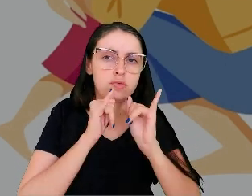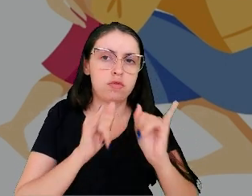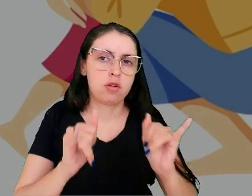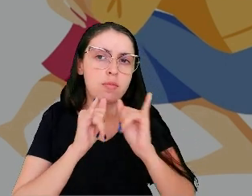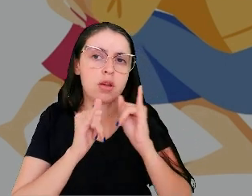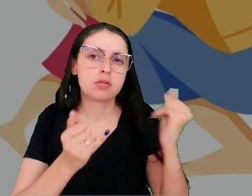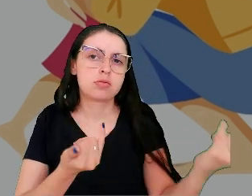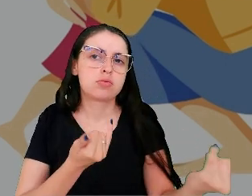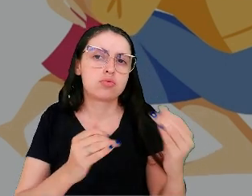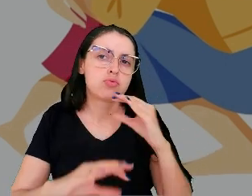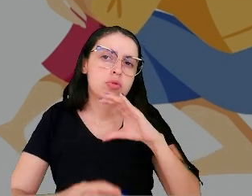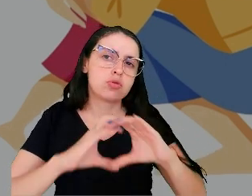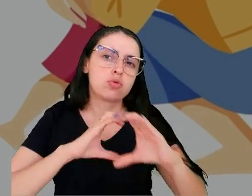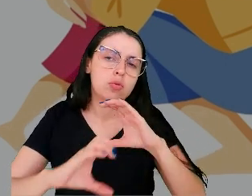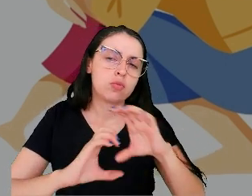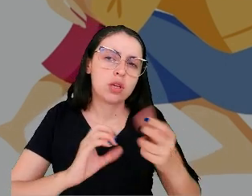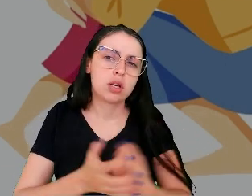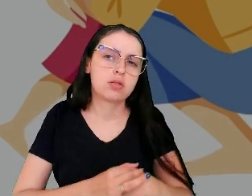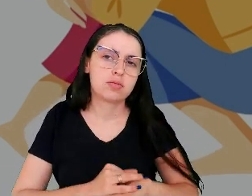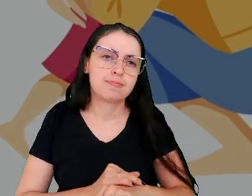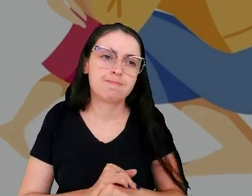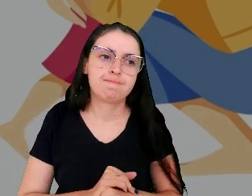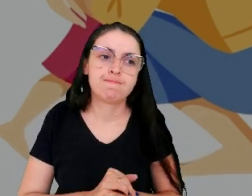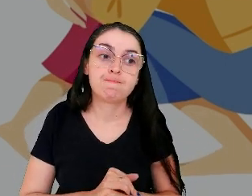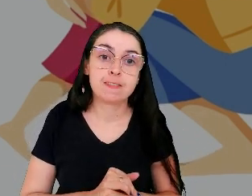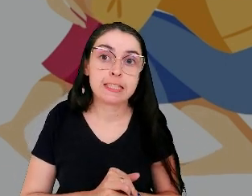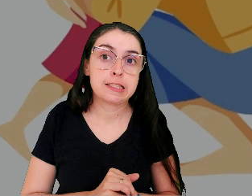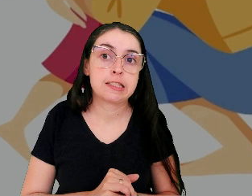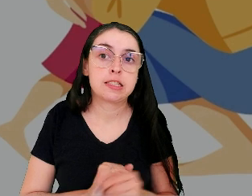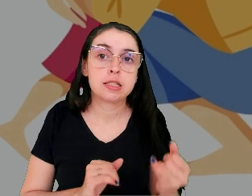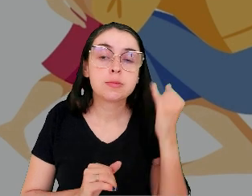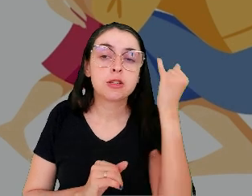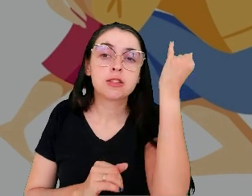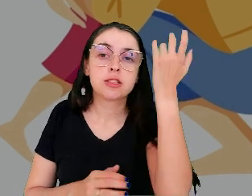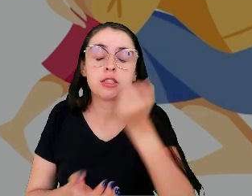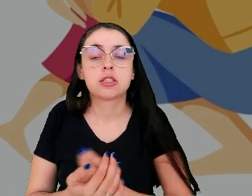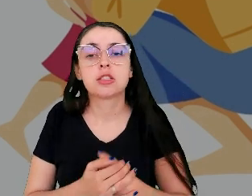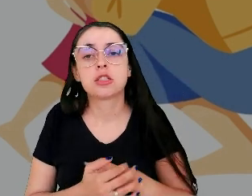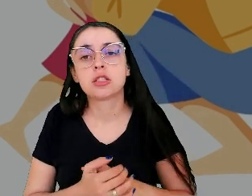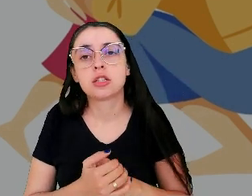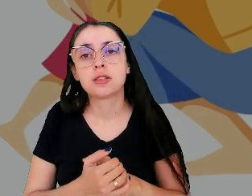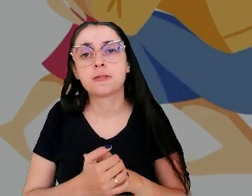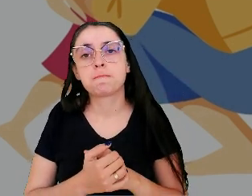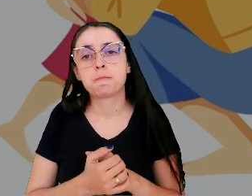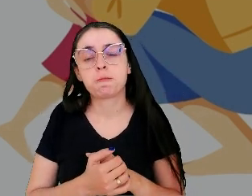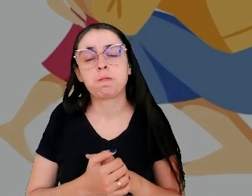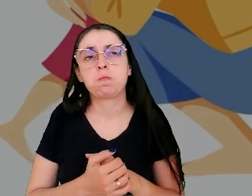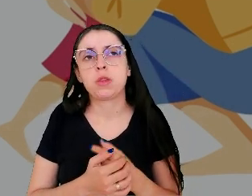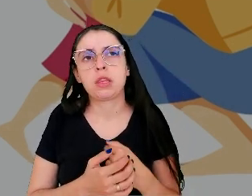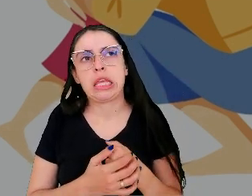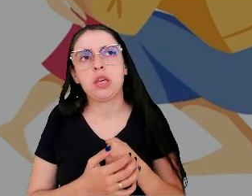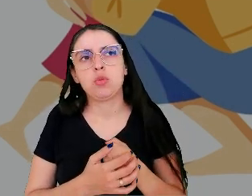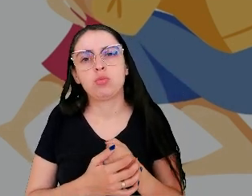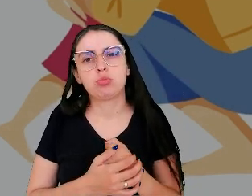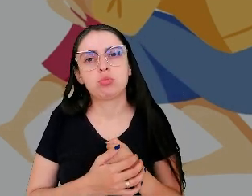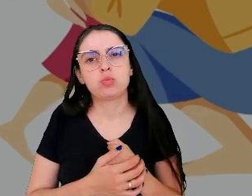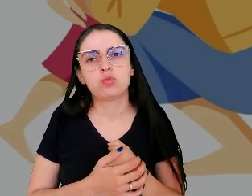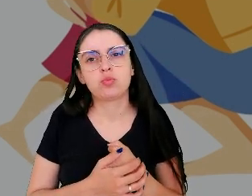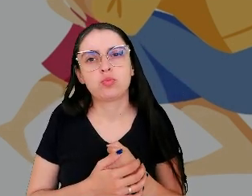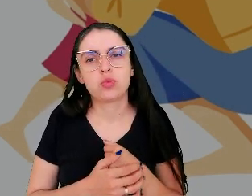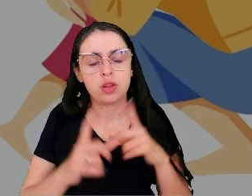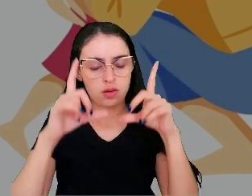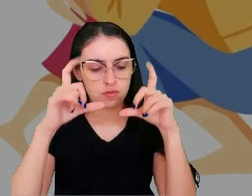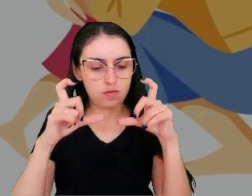interlocução extremamente complexa e com uma carga dramática imensa. Então, eu de certa